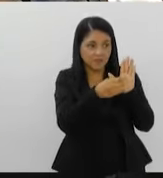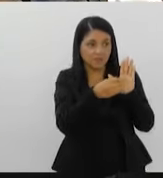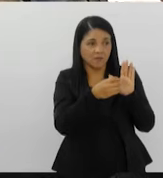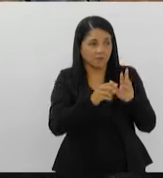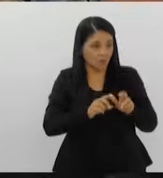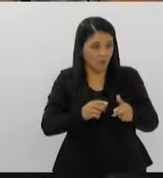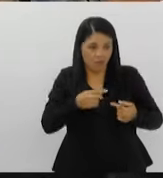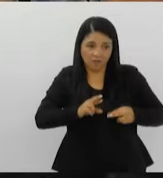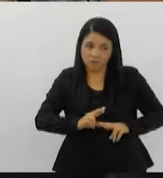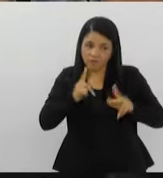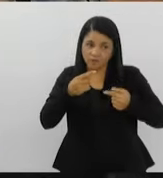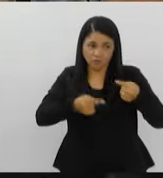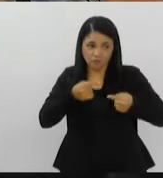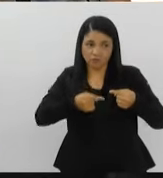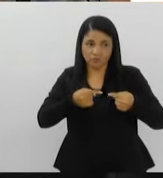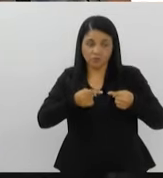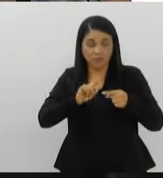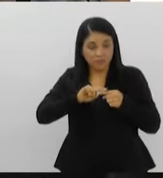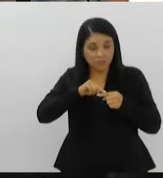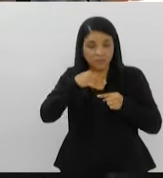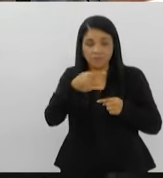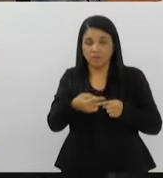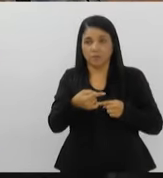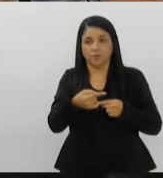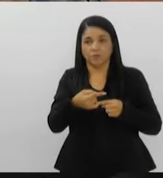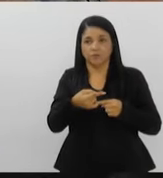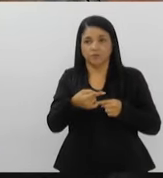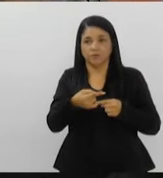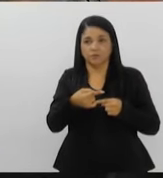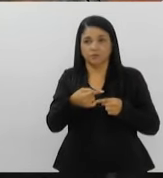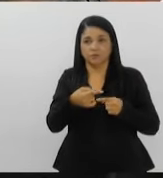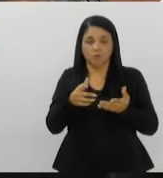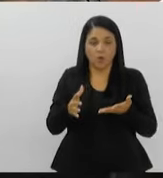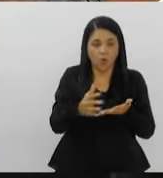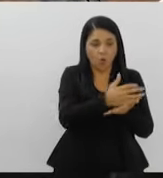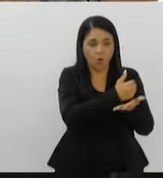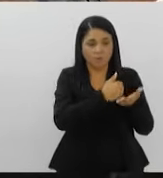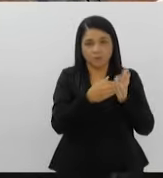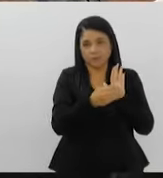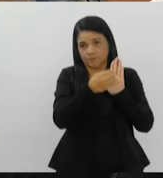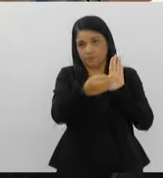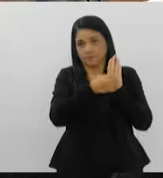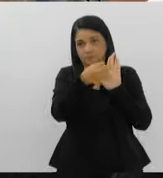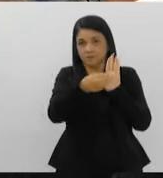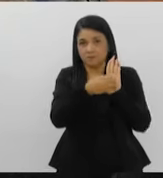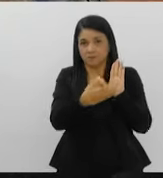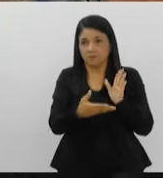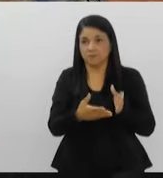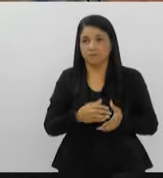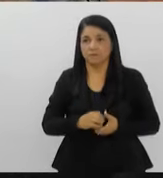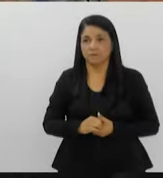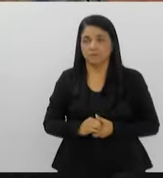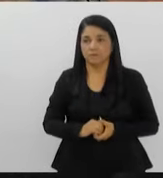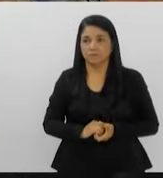Discussão é após colhimento dos pareceres. Por favor.